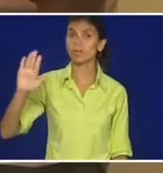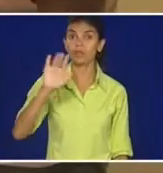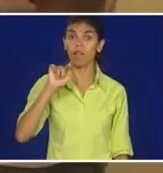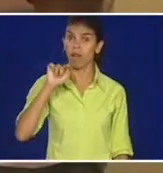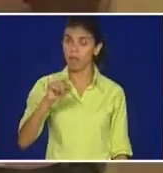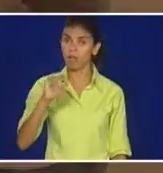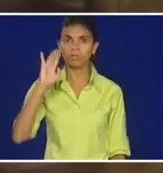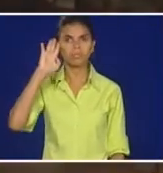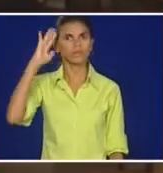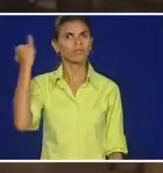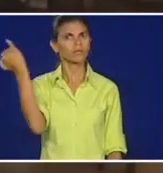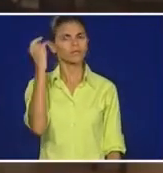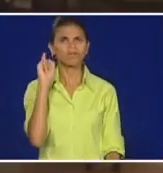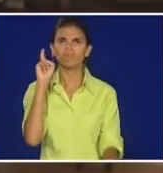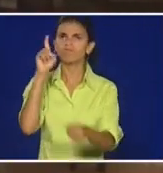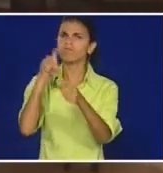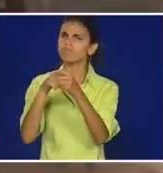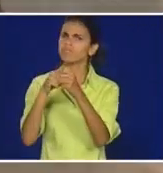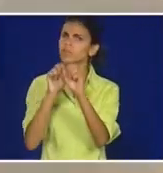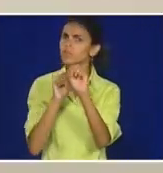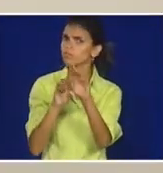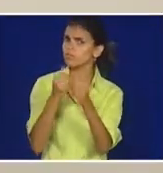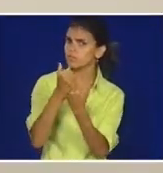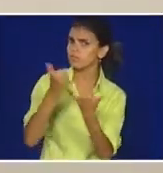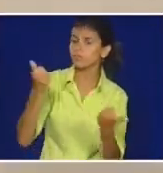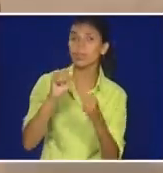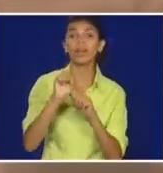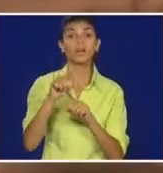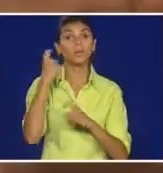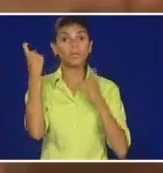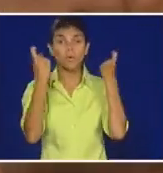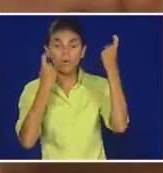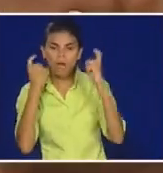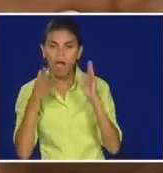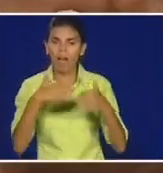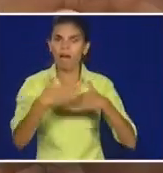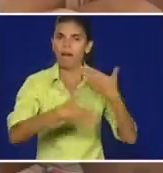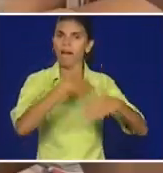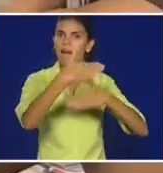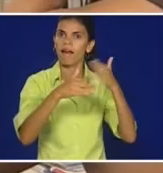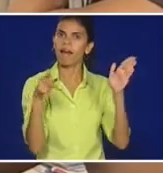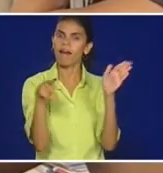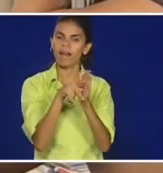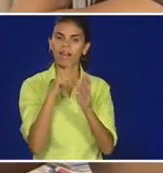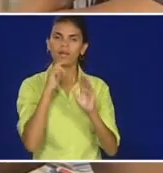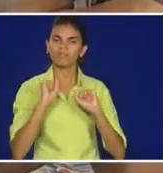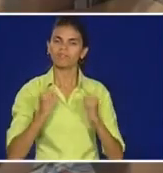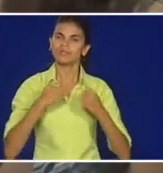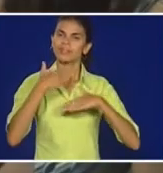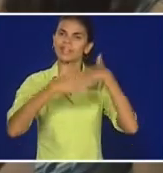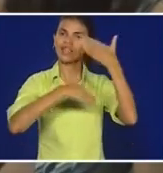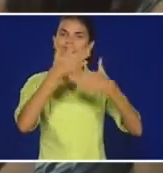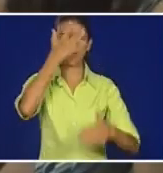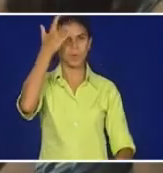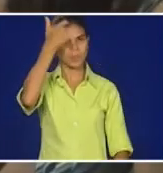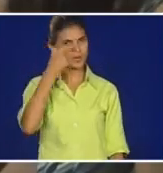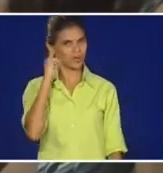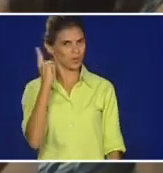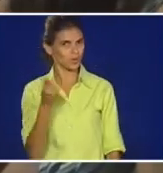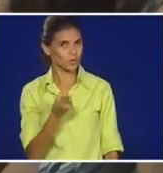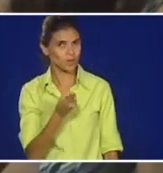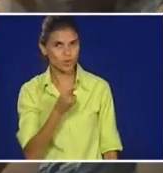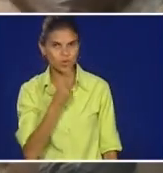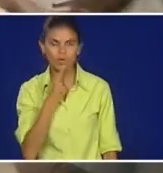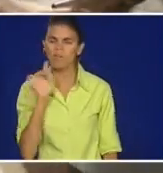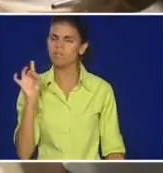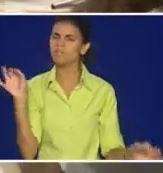surdez. Órgão integrante do Ministério da Educação, atua no sentido de promover e assegurar o desenvolvimento da pessoa